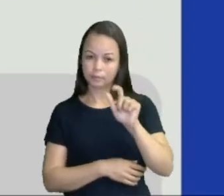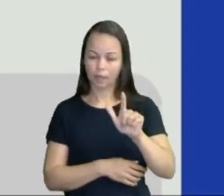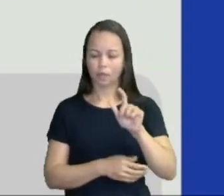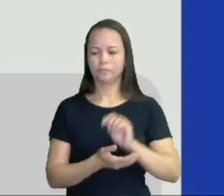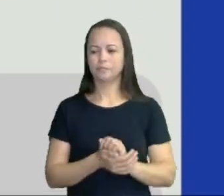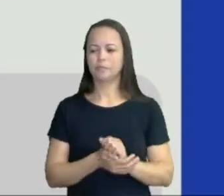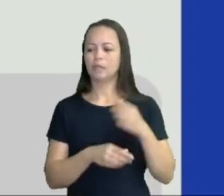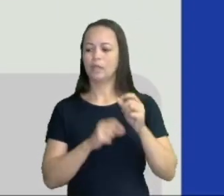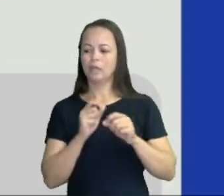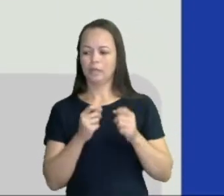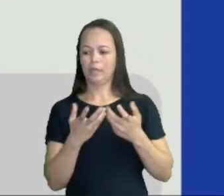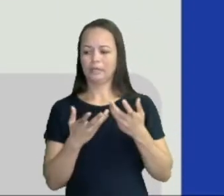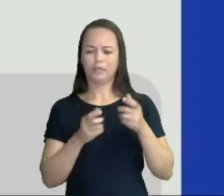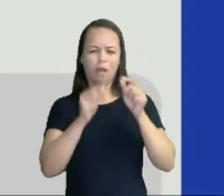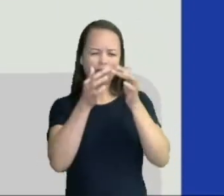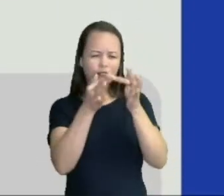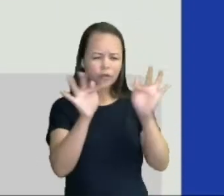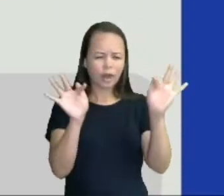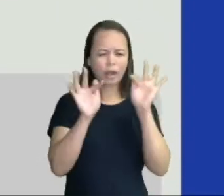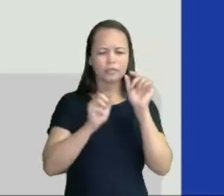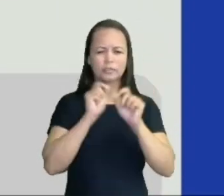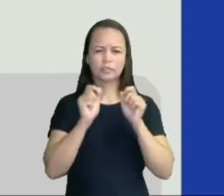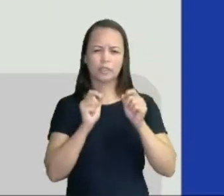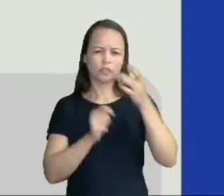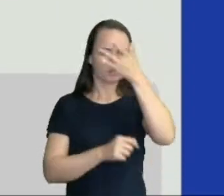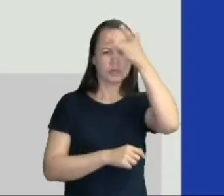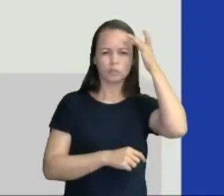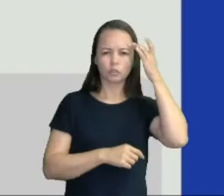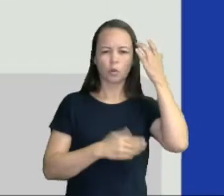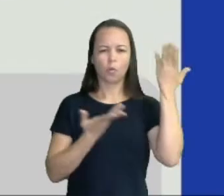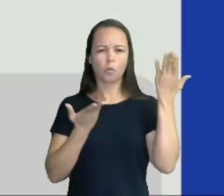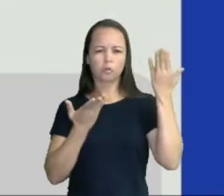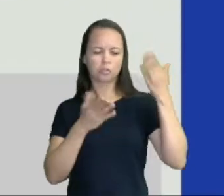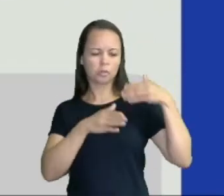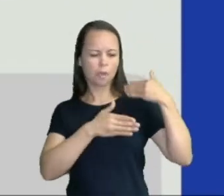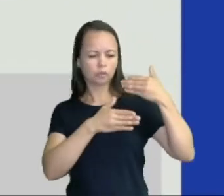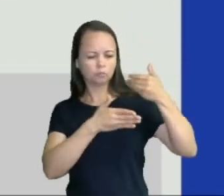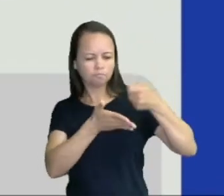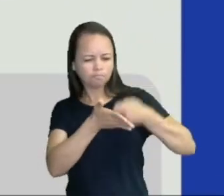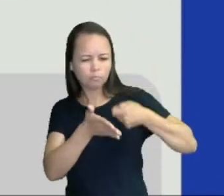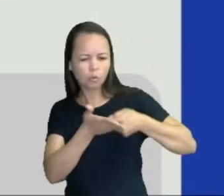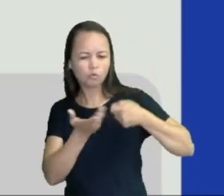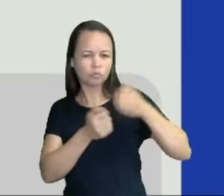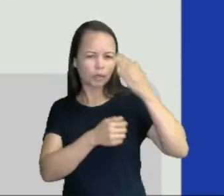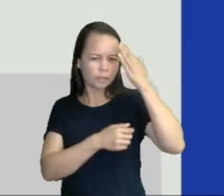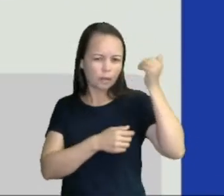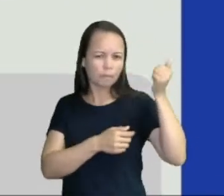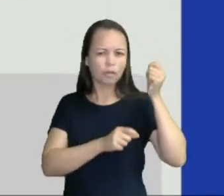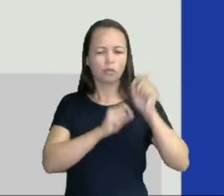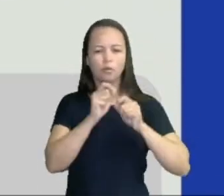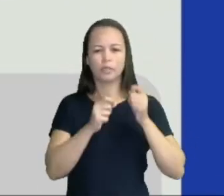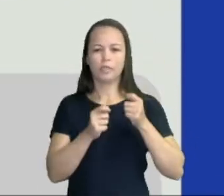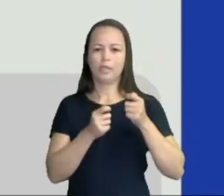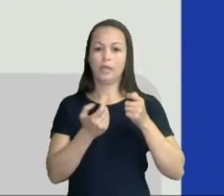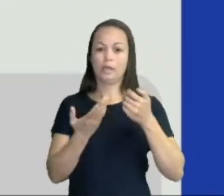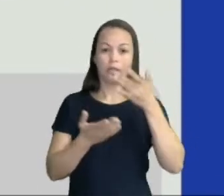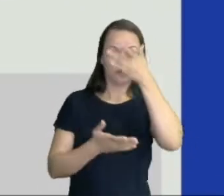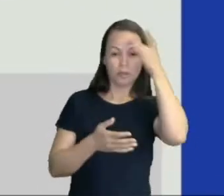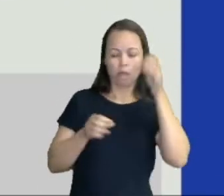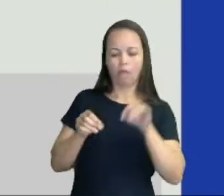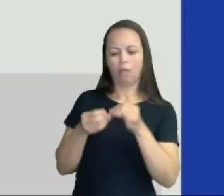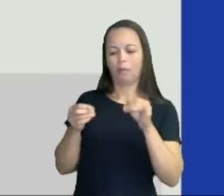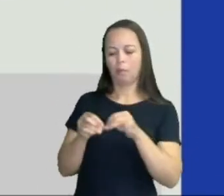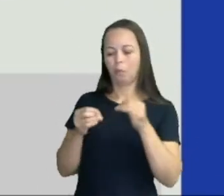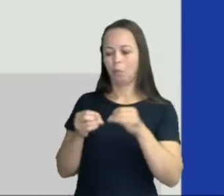sábios são os que mais buscam a sabedoria, os tolos pensam tê-la encontrado, é atribuída a Napoleão,